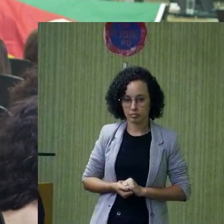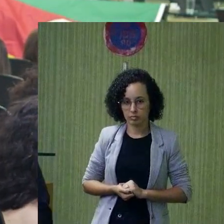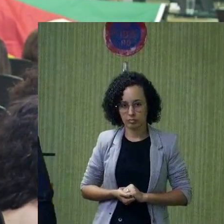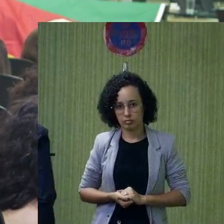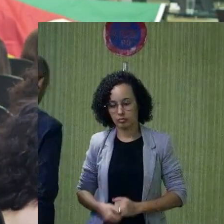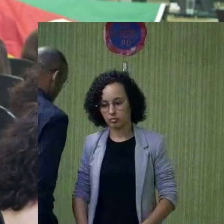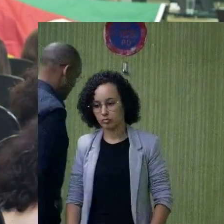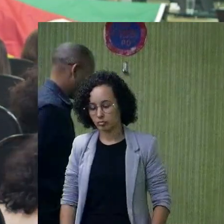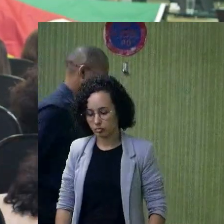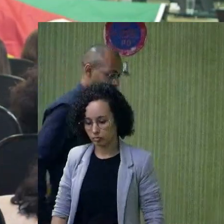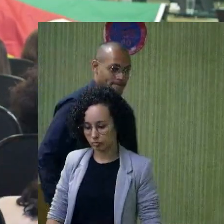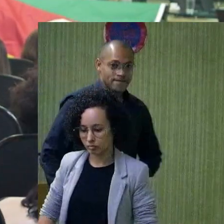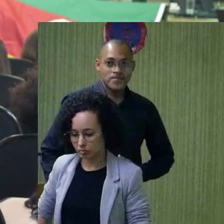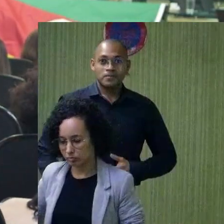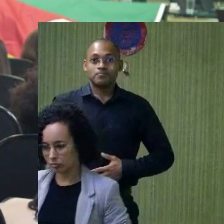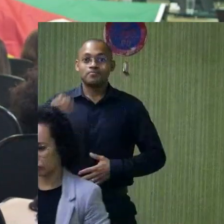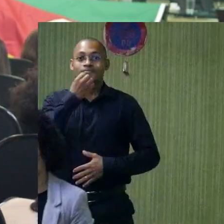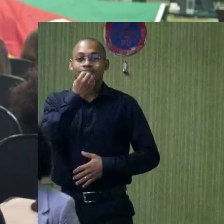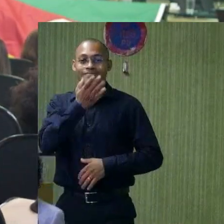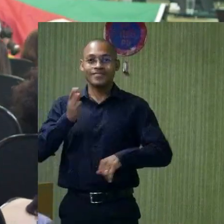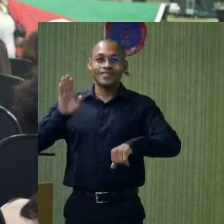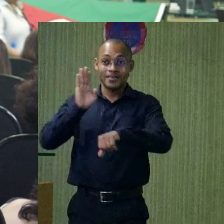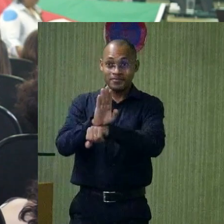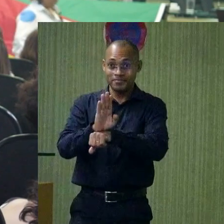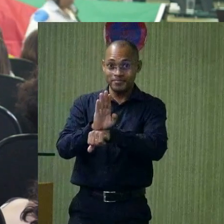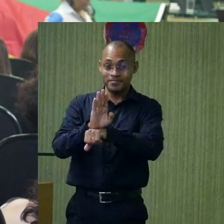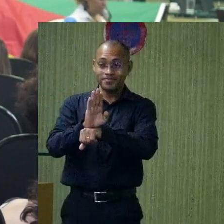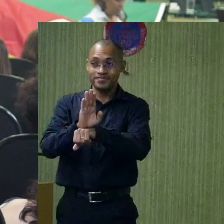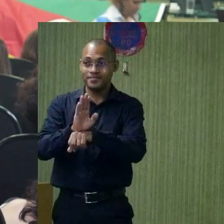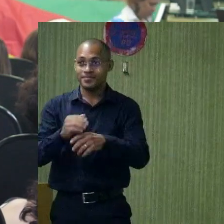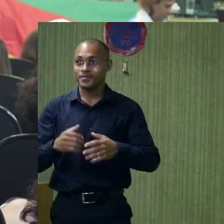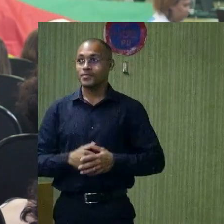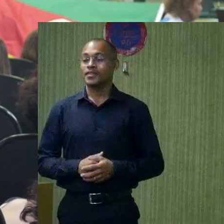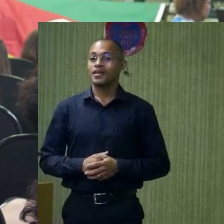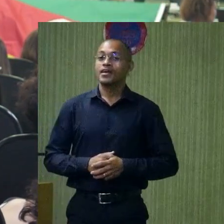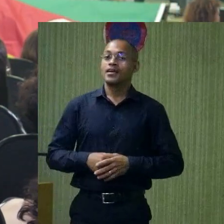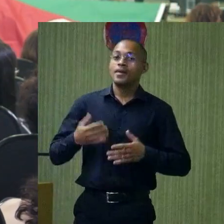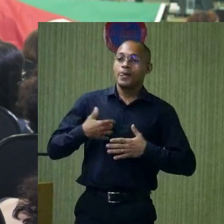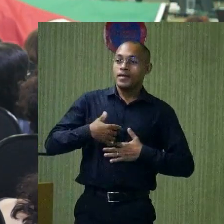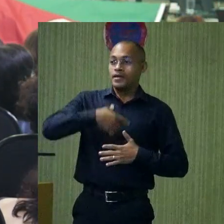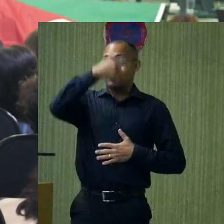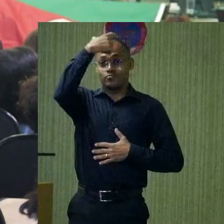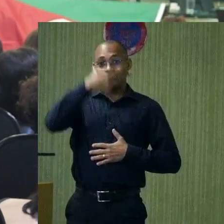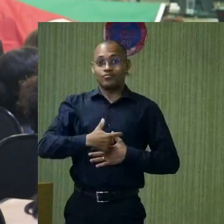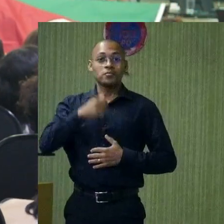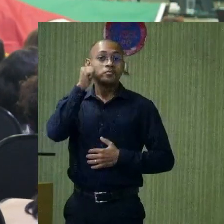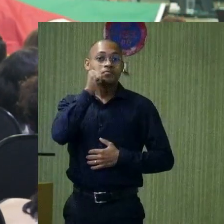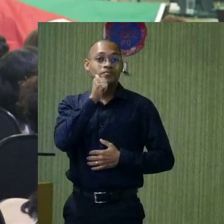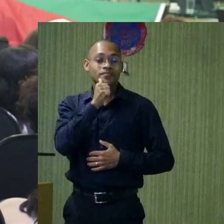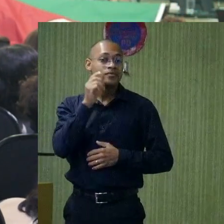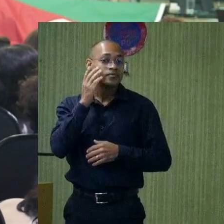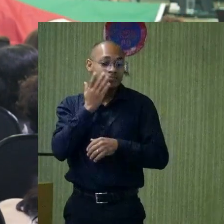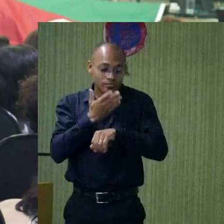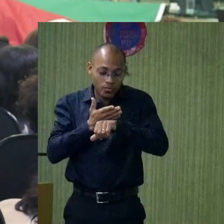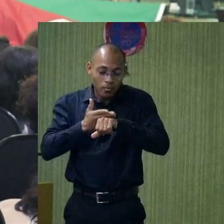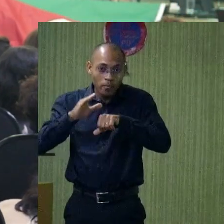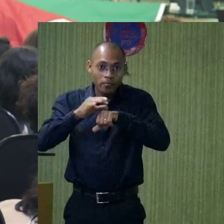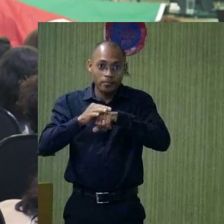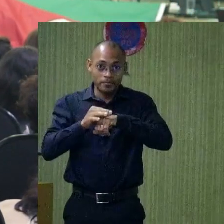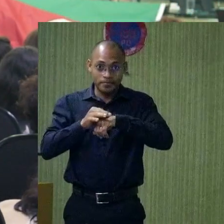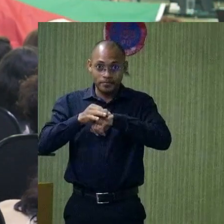palavra Boa tarde eu sou uma mulher branca de